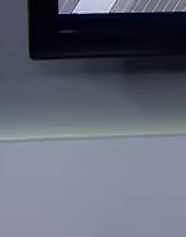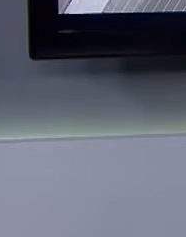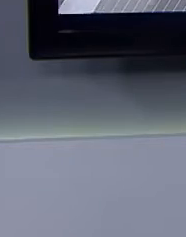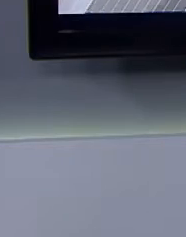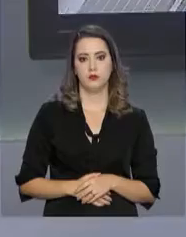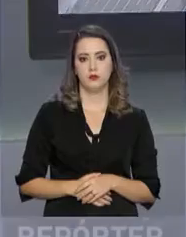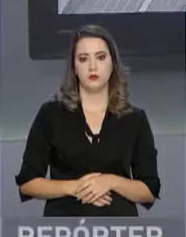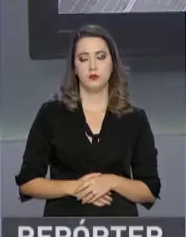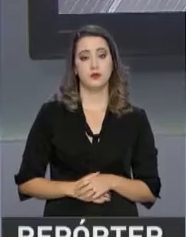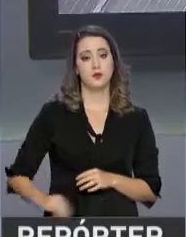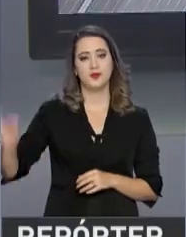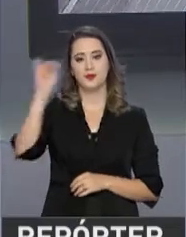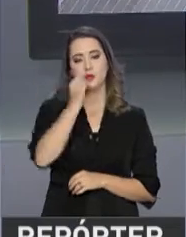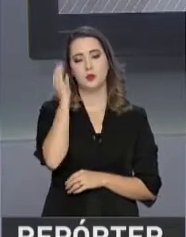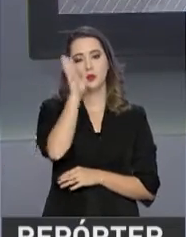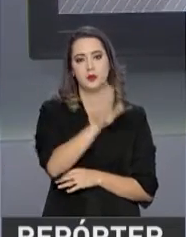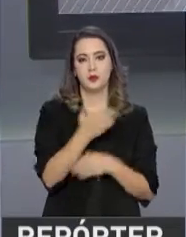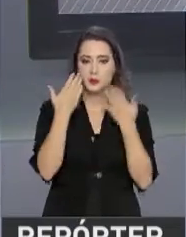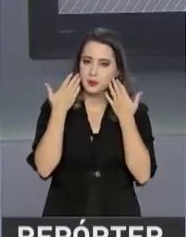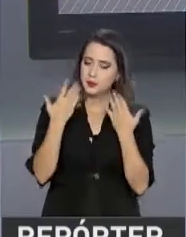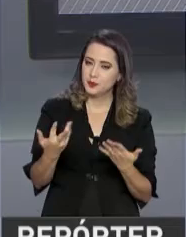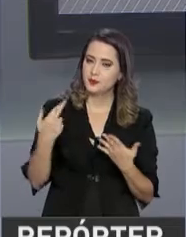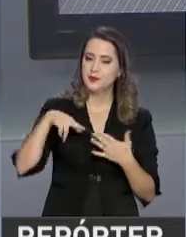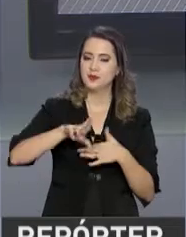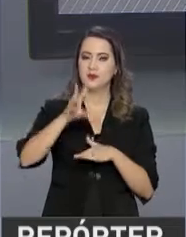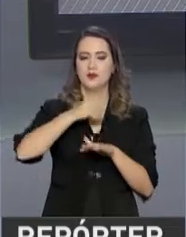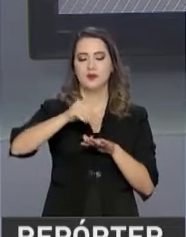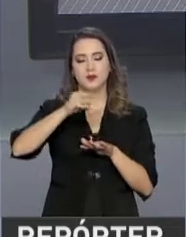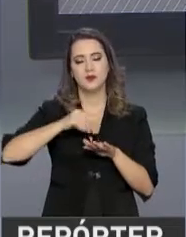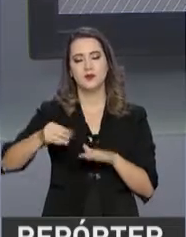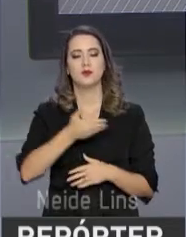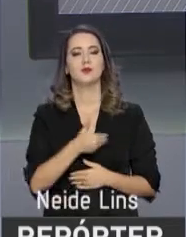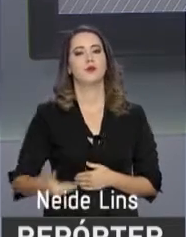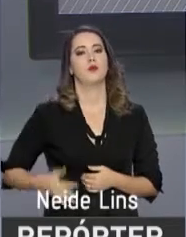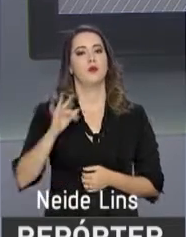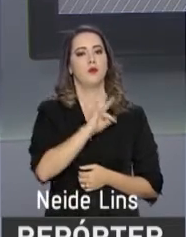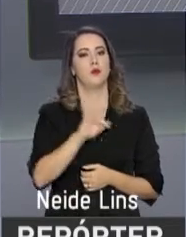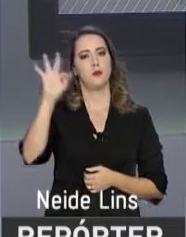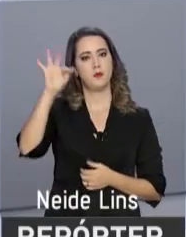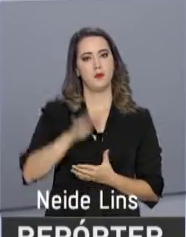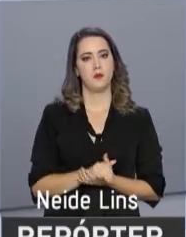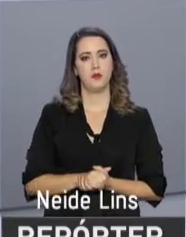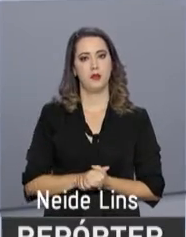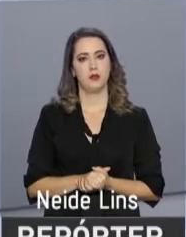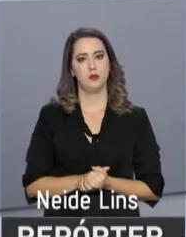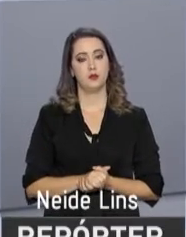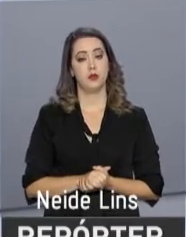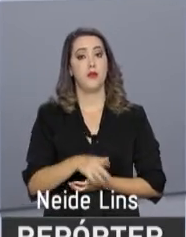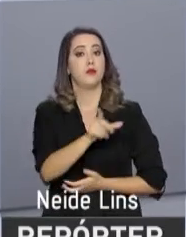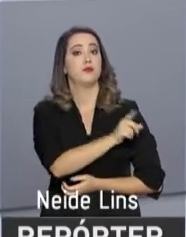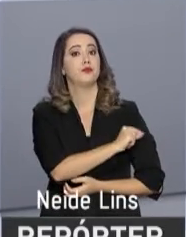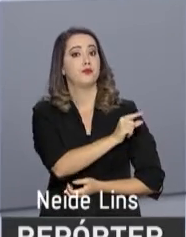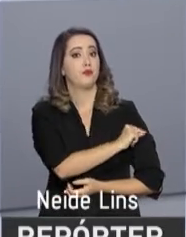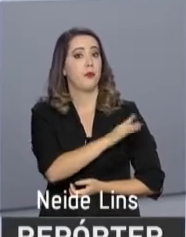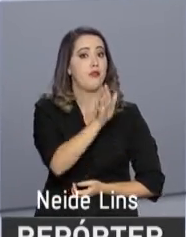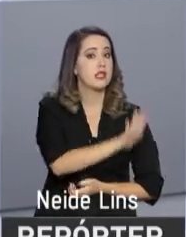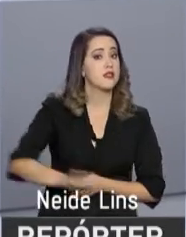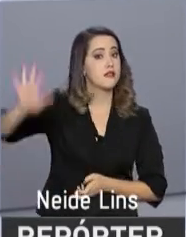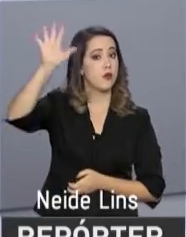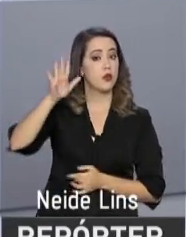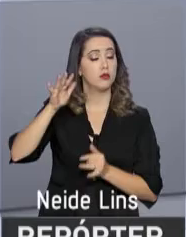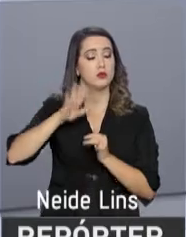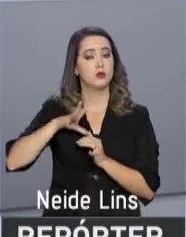olá boa tarde no ar o repórter nbr com as notícias do governo federal a campanha nacional de vacinação